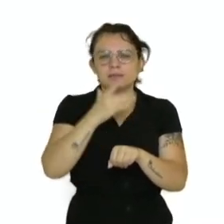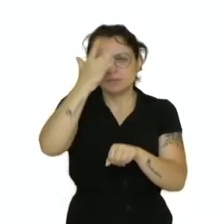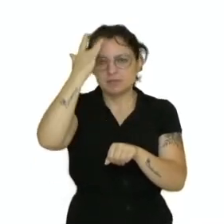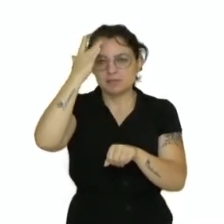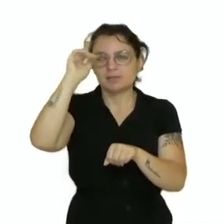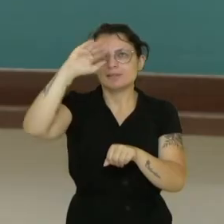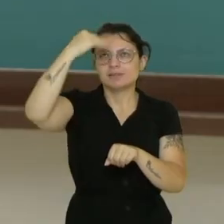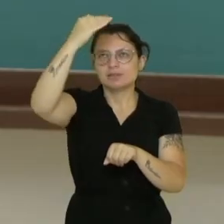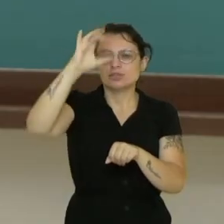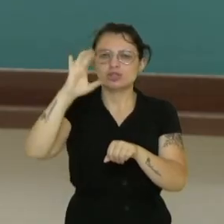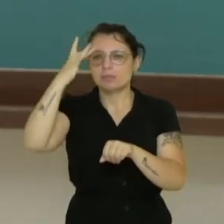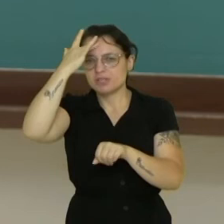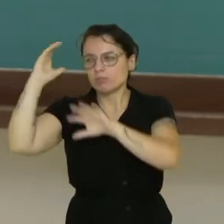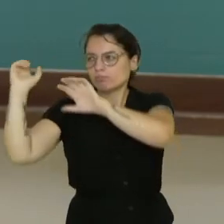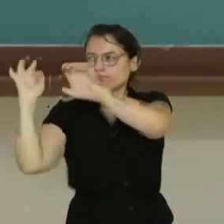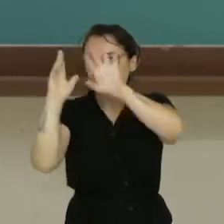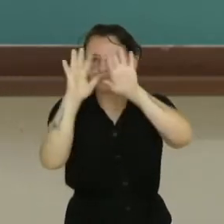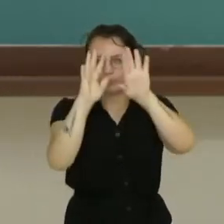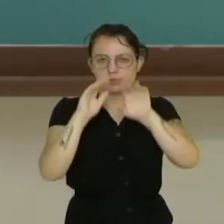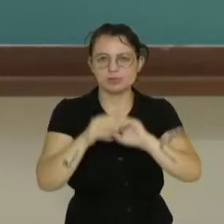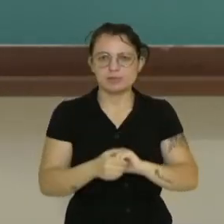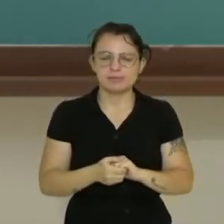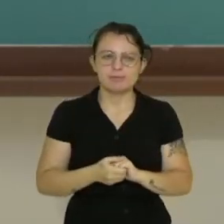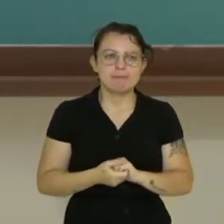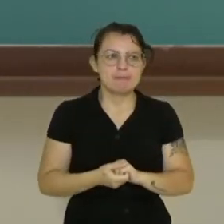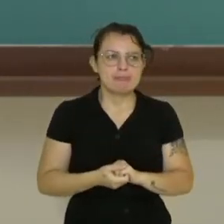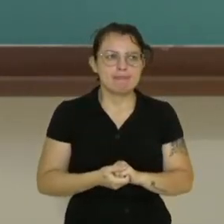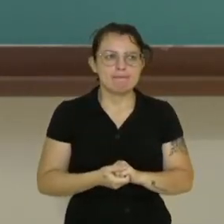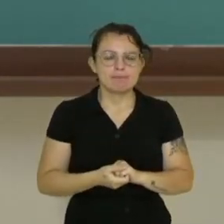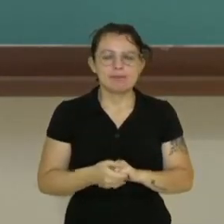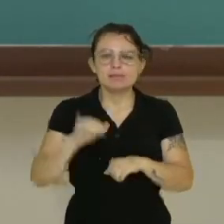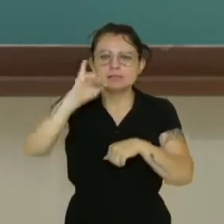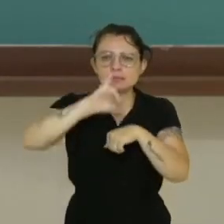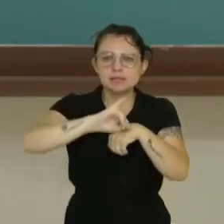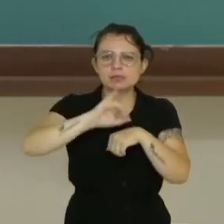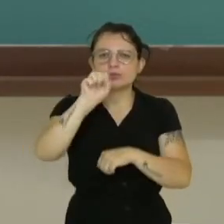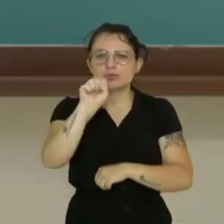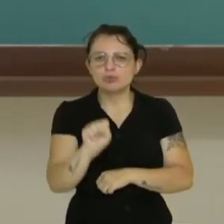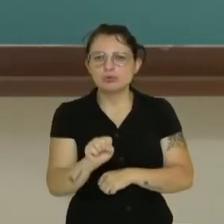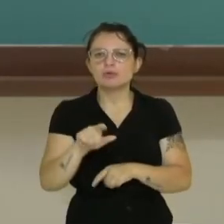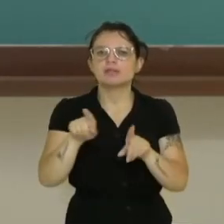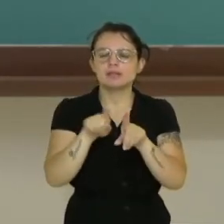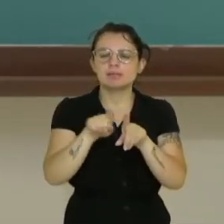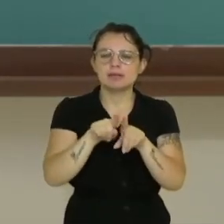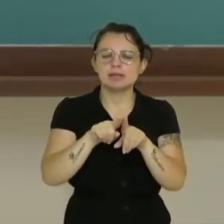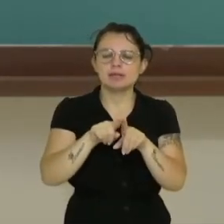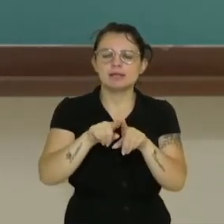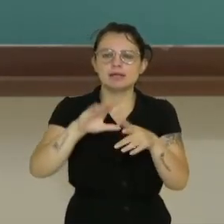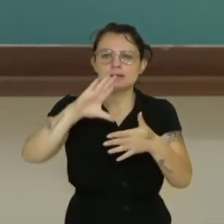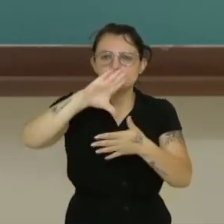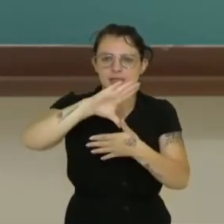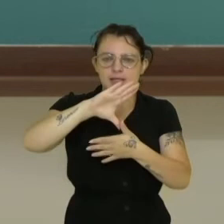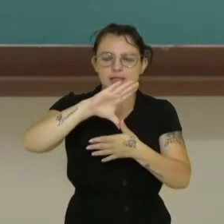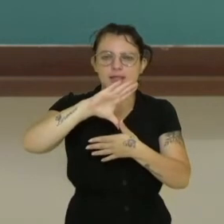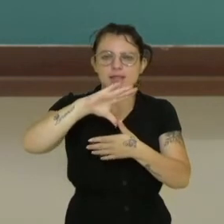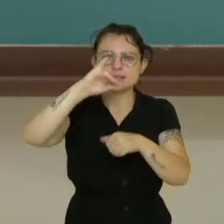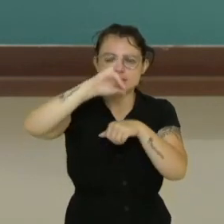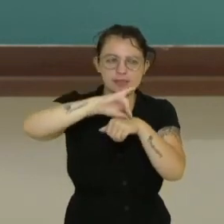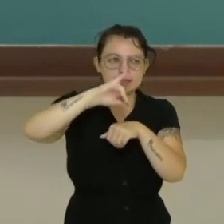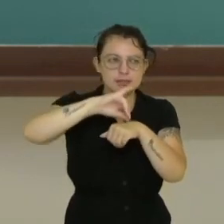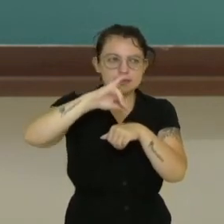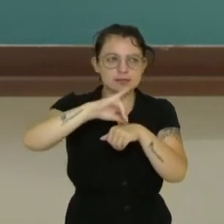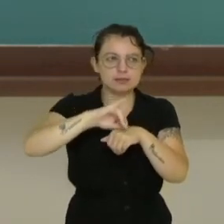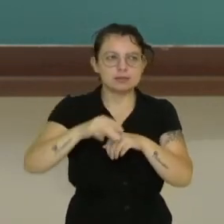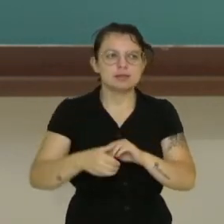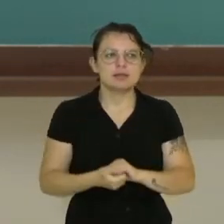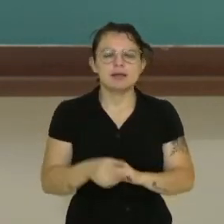povoamento. Centro-sul das Américas, aqui eu estou falando tanto da América Central e América do Sul, como o próprio